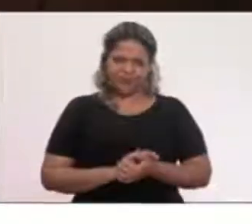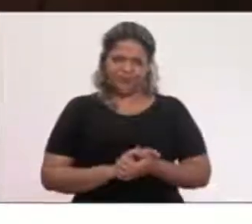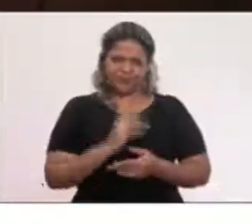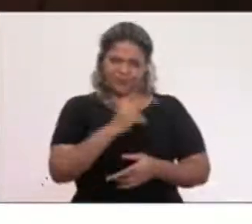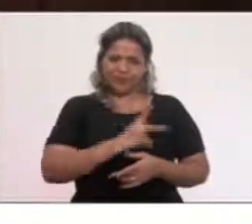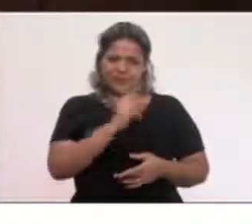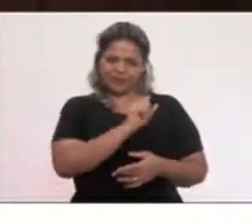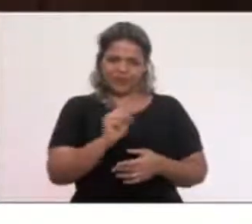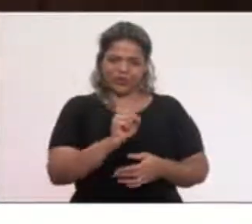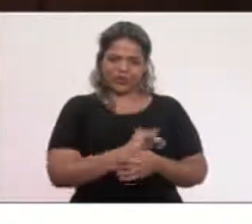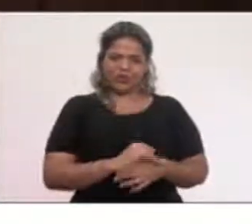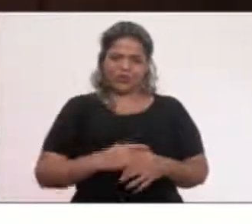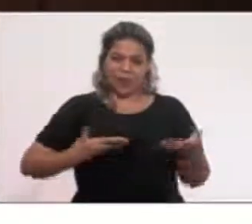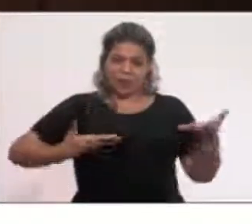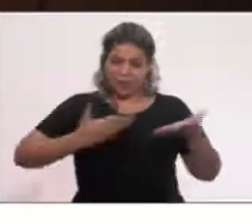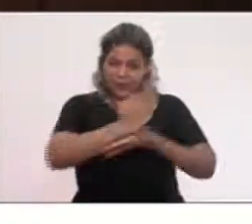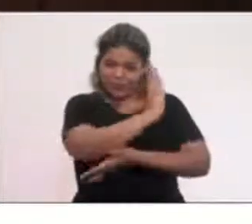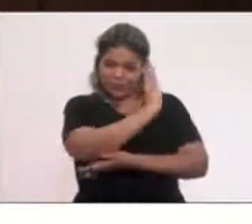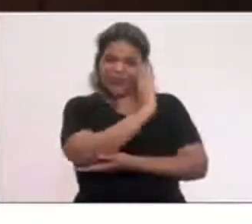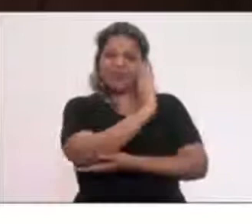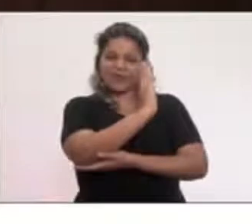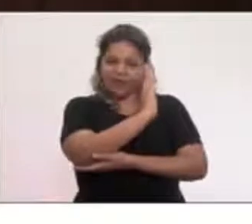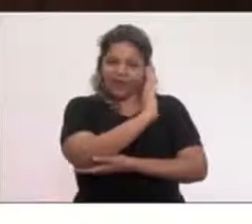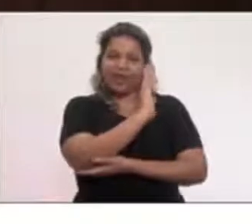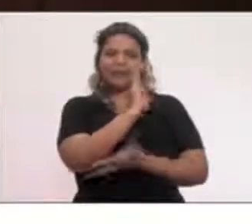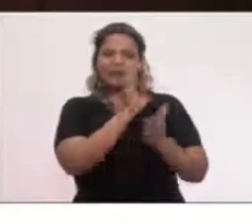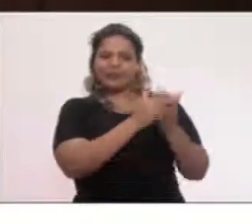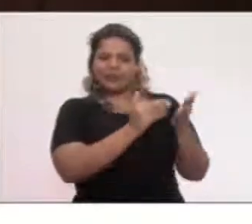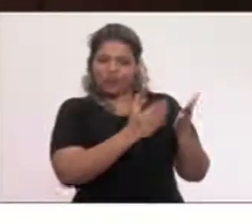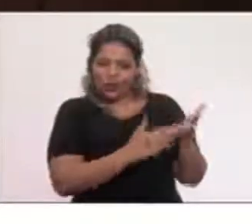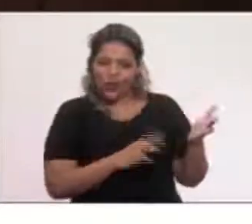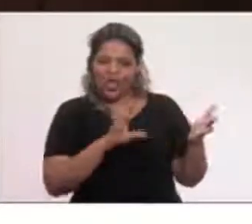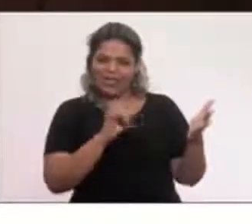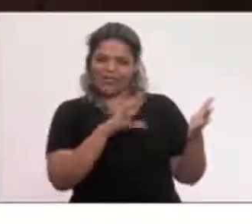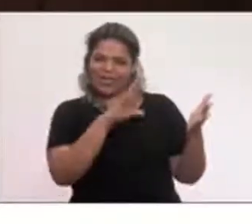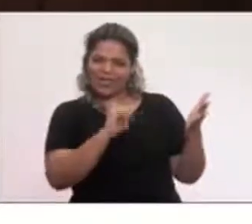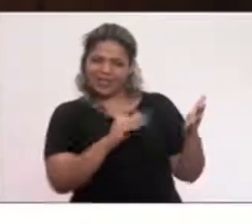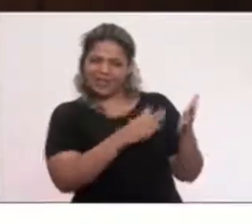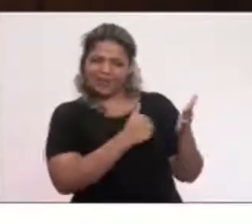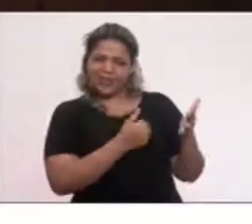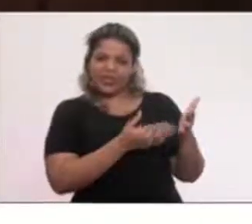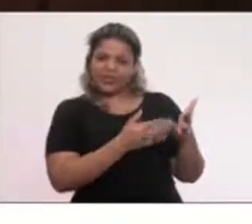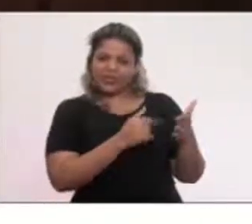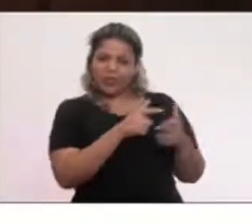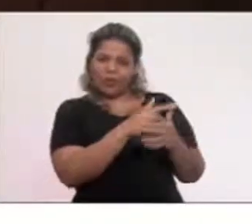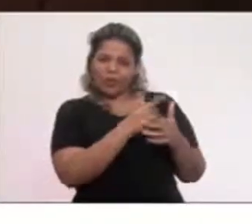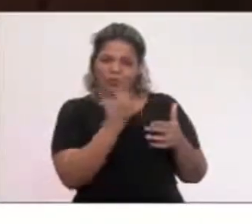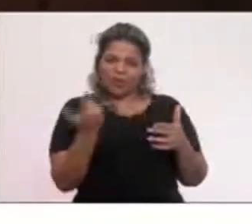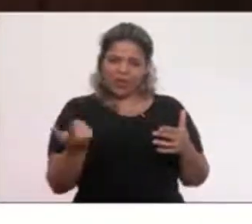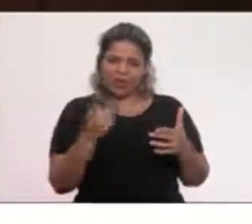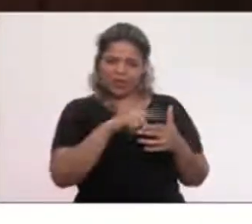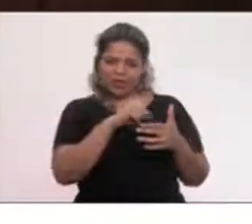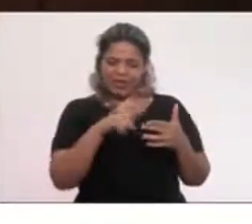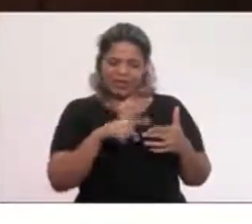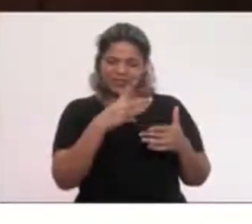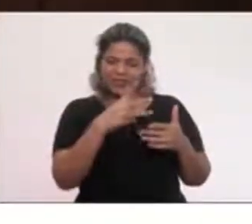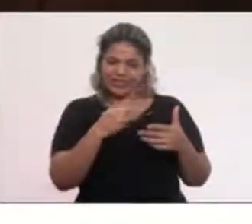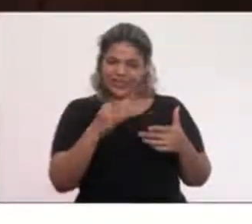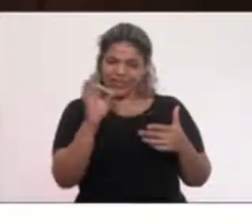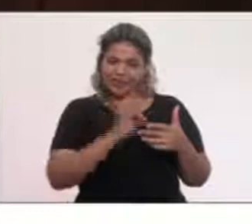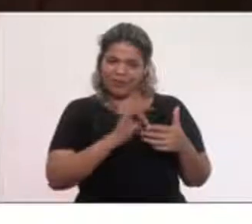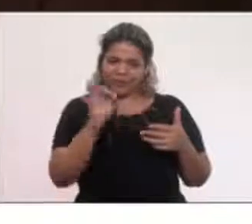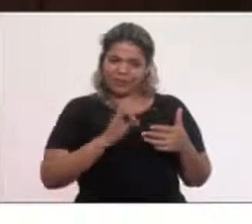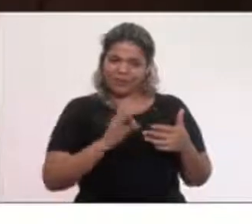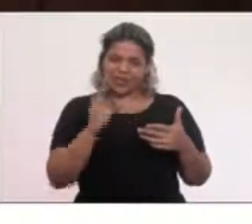Social. Aprovaram desvinculação de receitas da União, tirando primeiro 20%, depois 30%